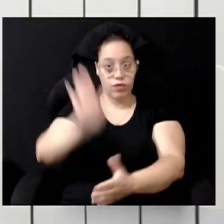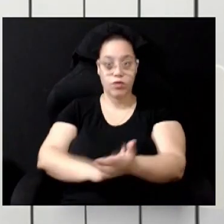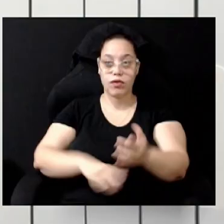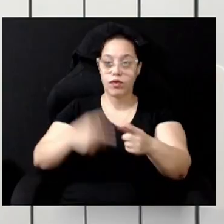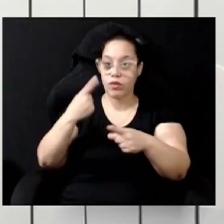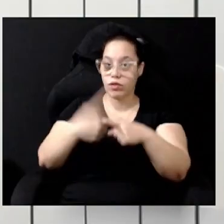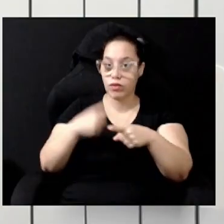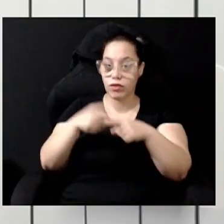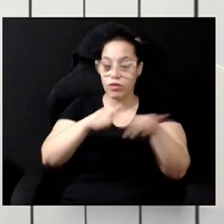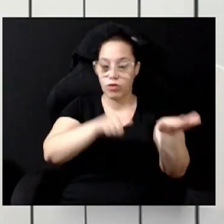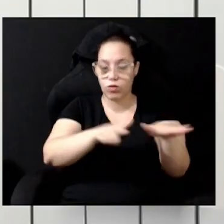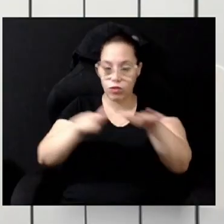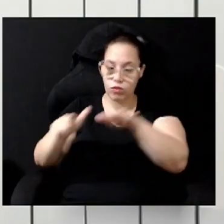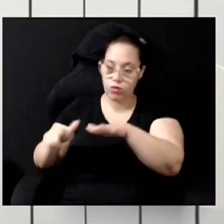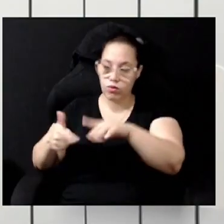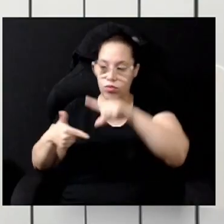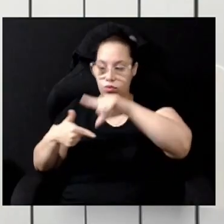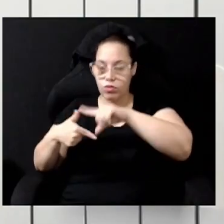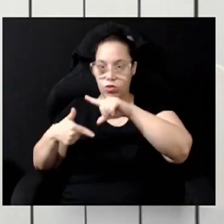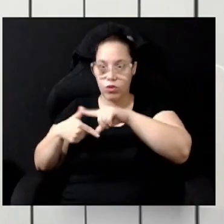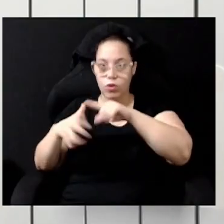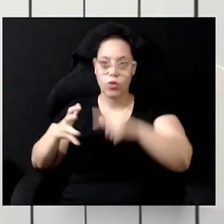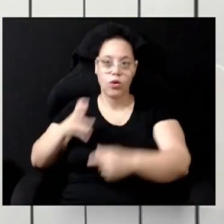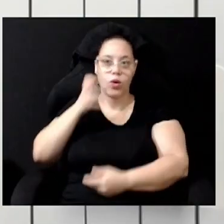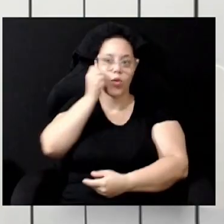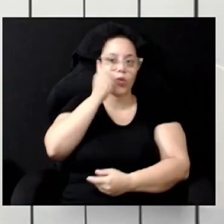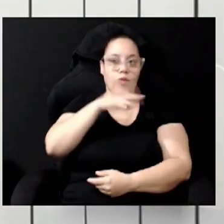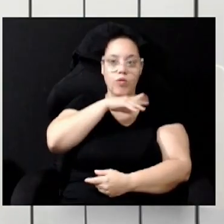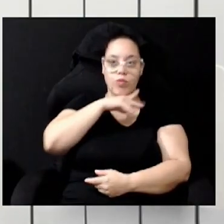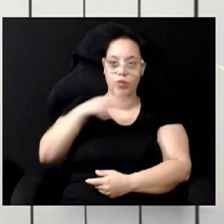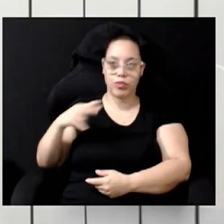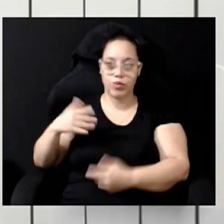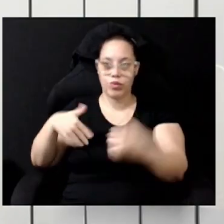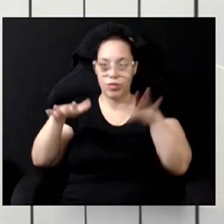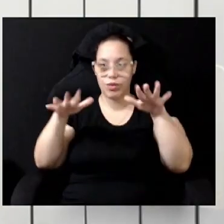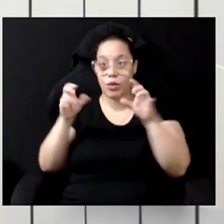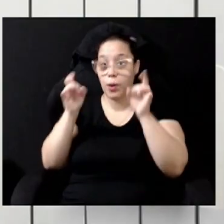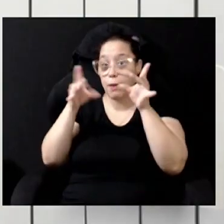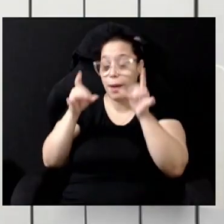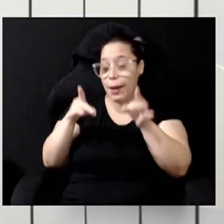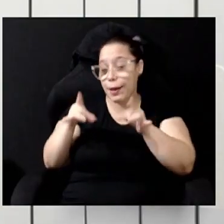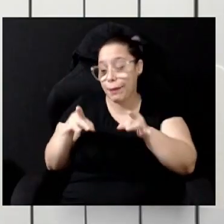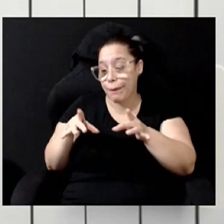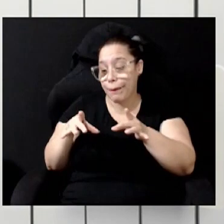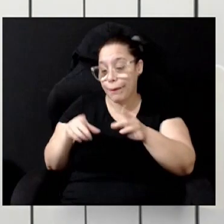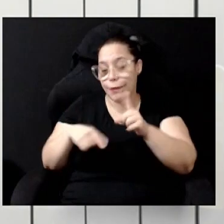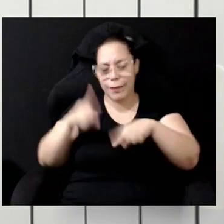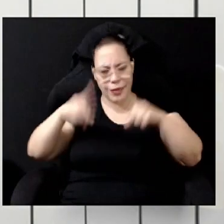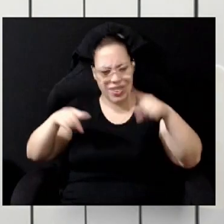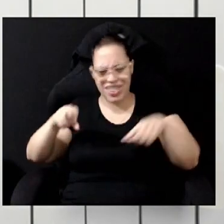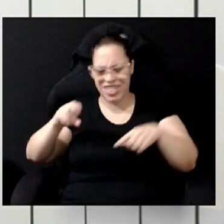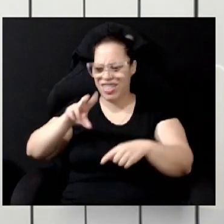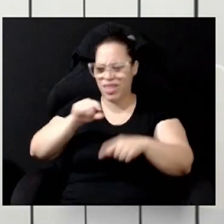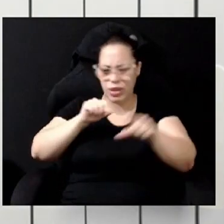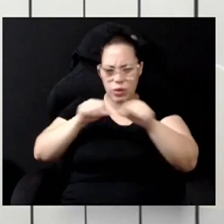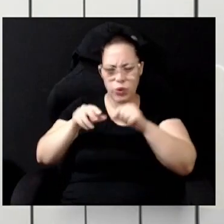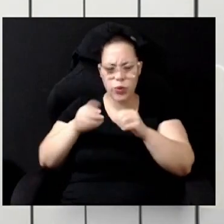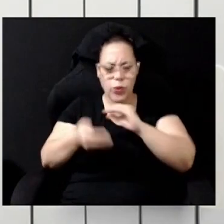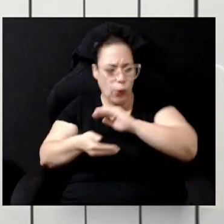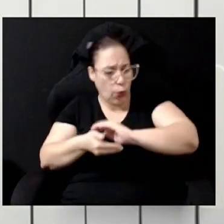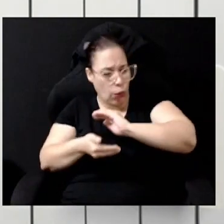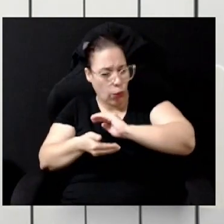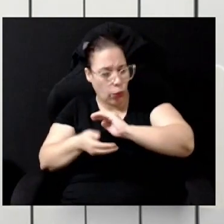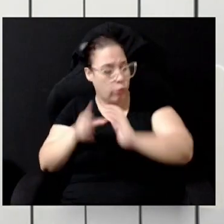semana o quadro Adote um Bichinho está ainda mais especial. São várias opções de filhotes entre